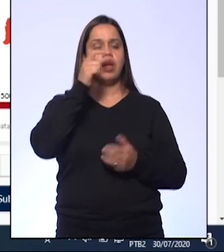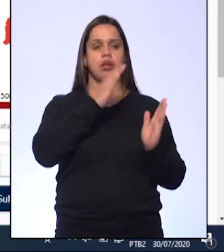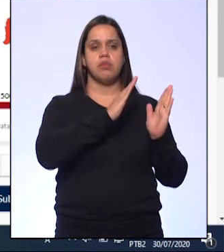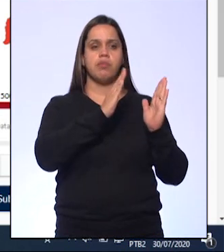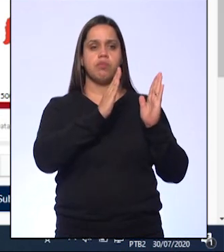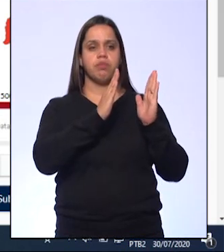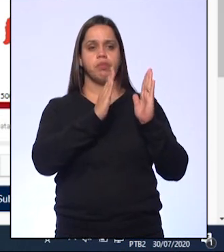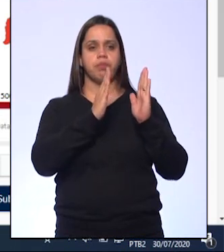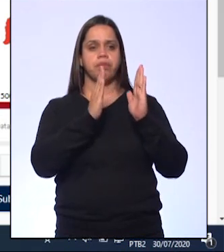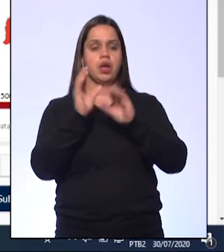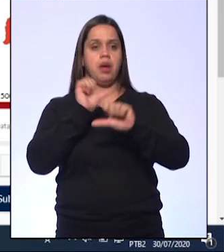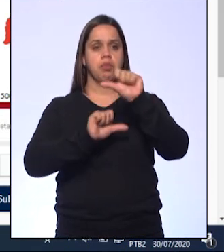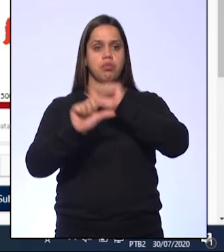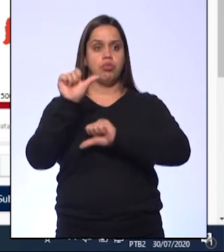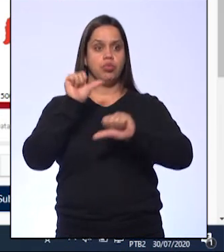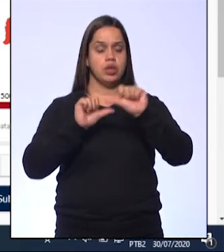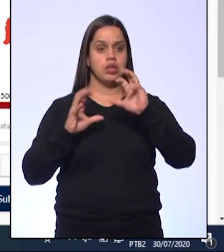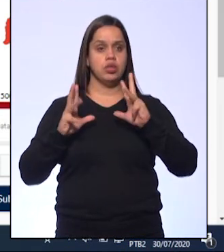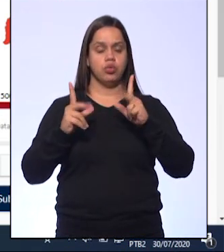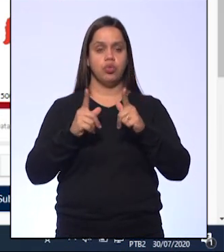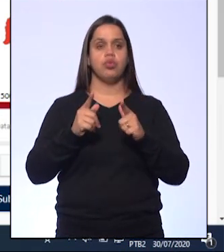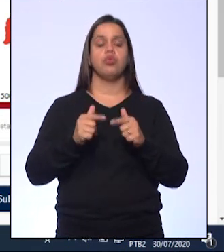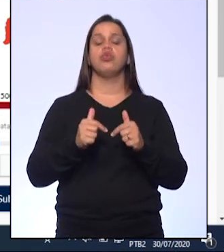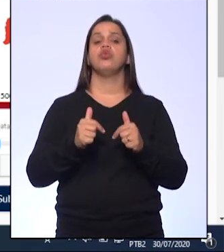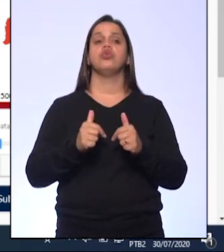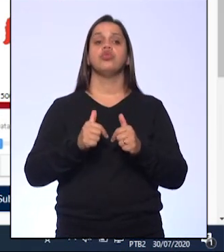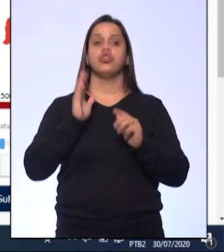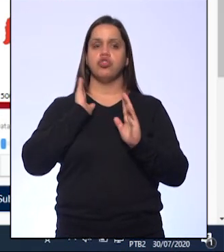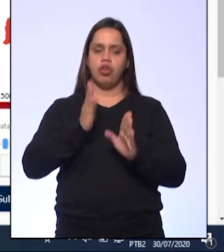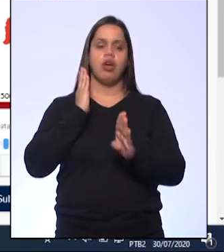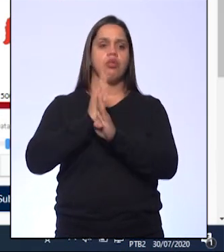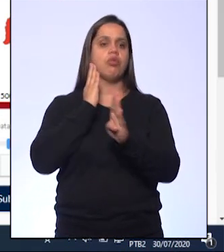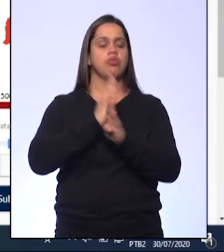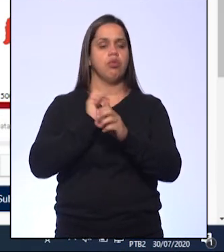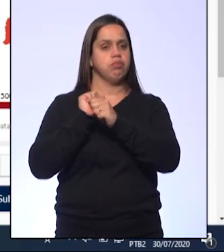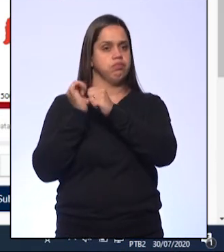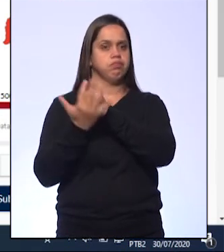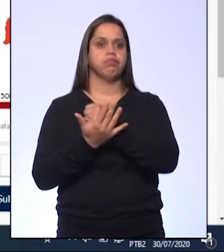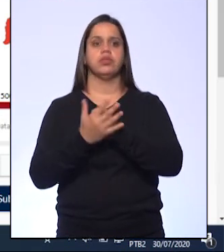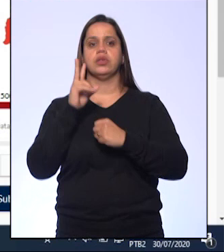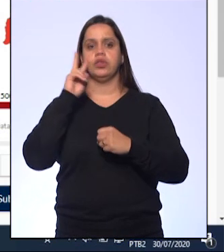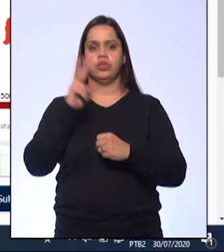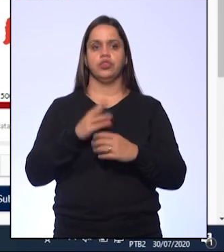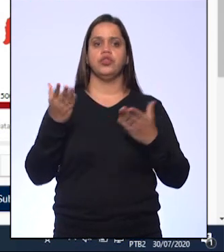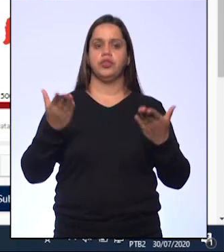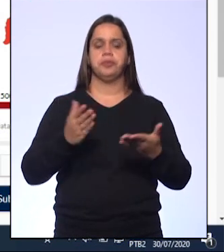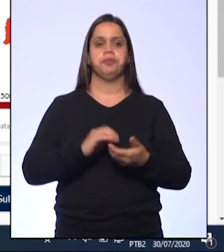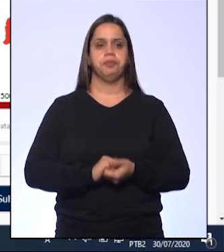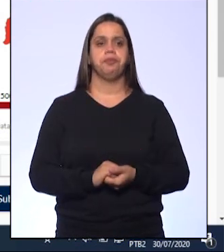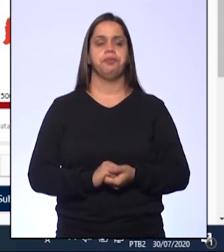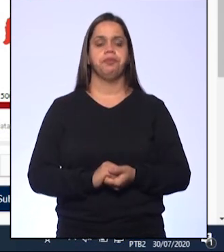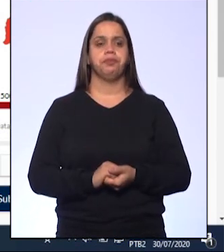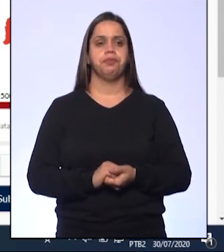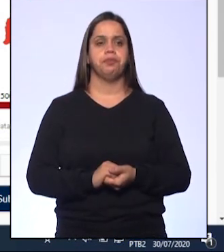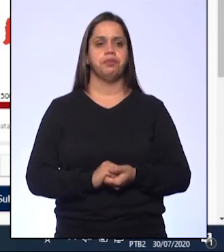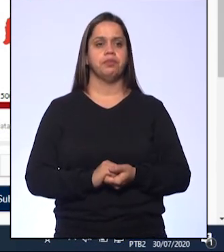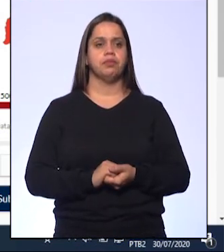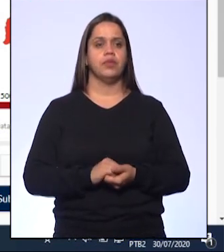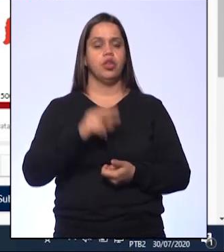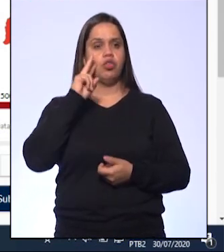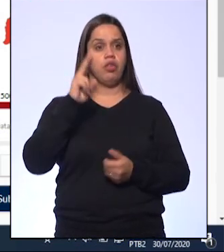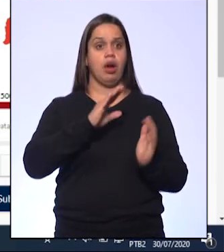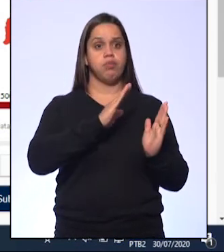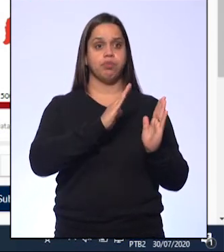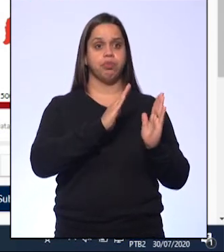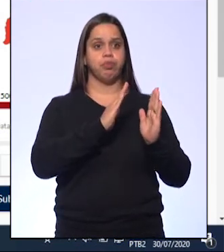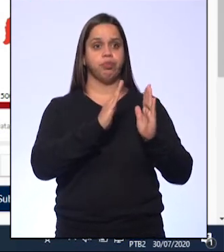a mudança no padrão de confirmação de casos do coronavírus. Então, esse simulador ele é